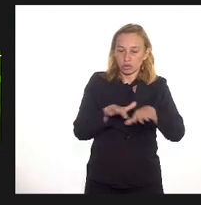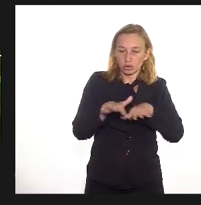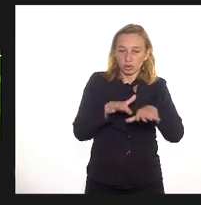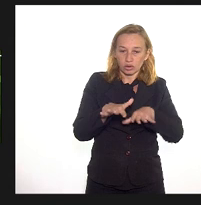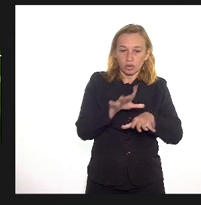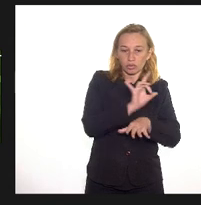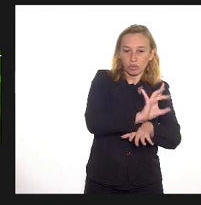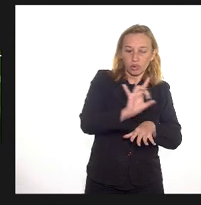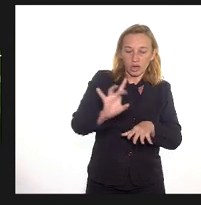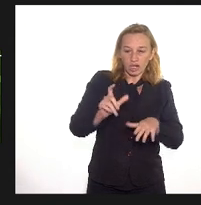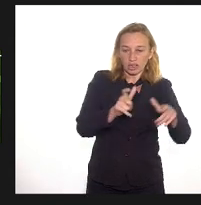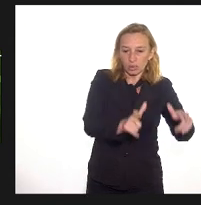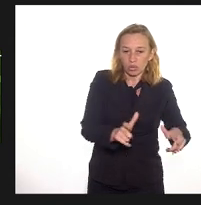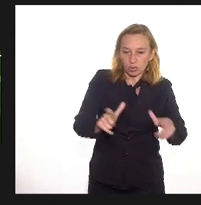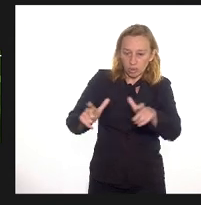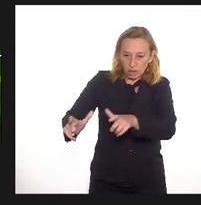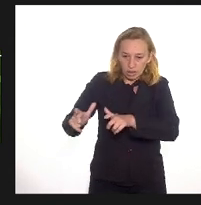e